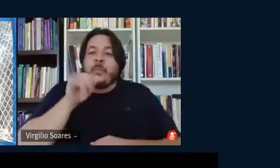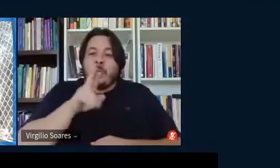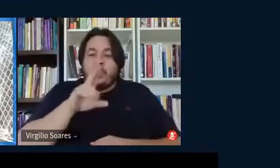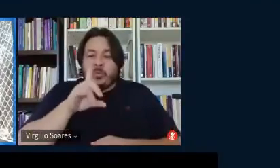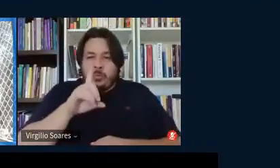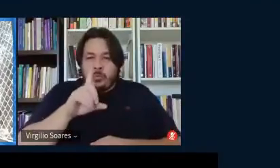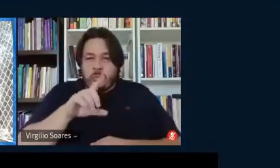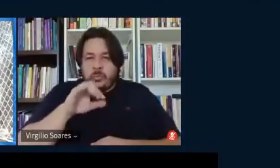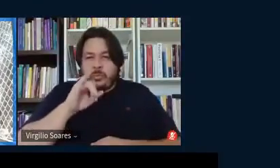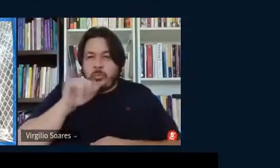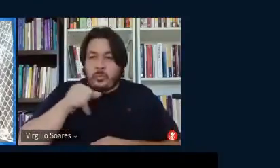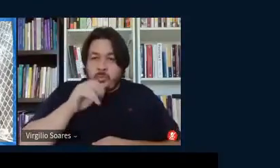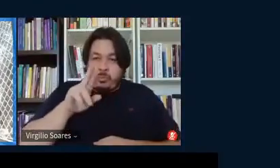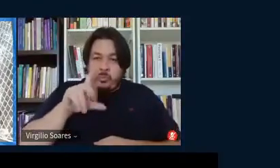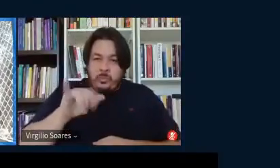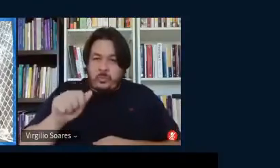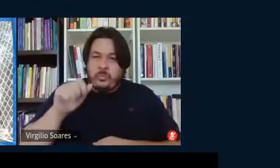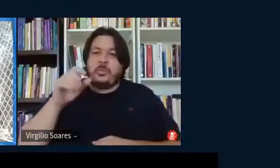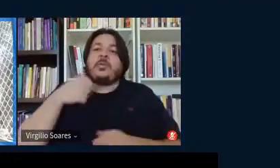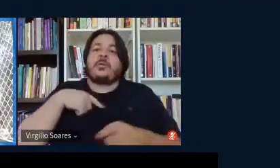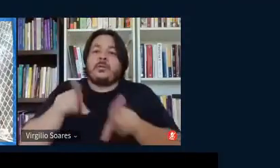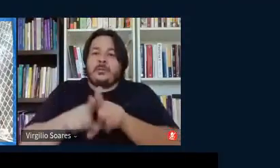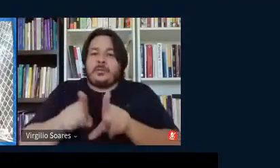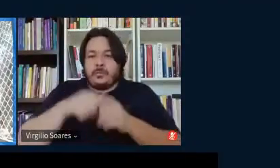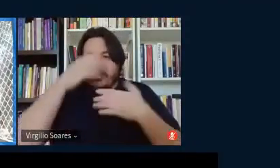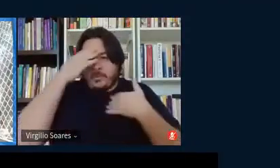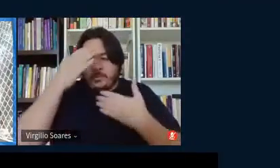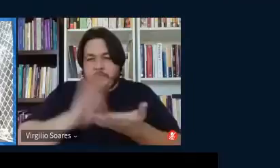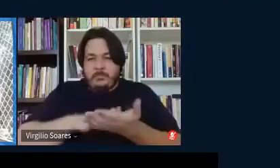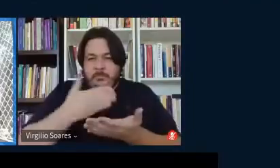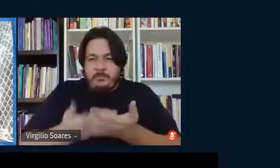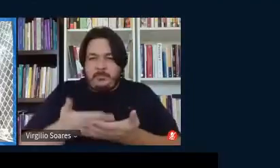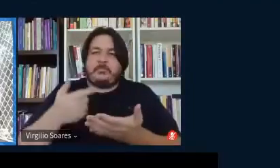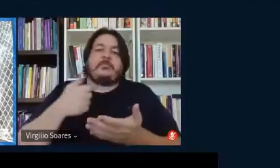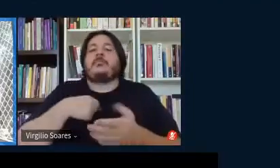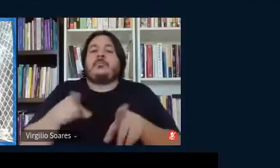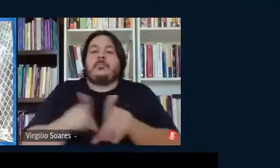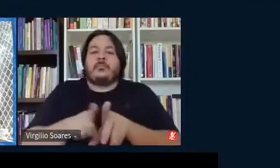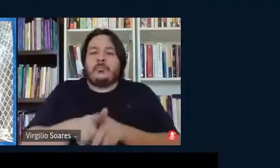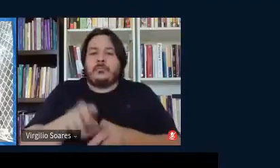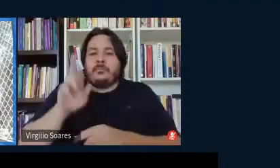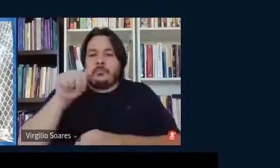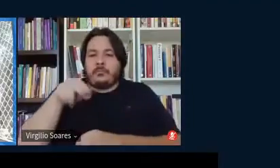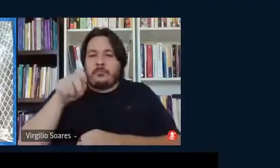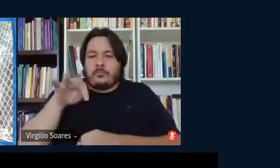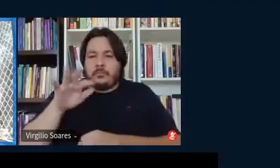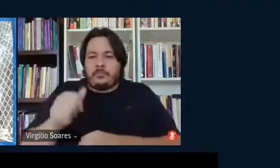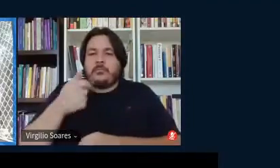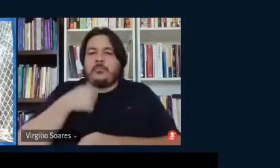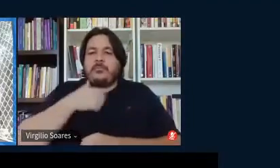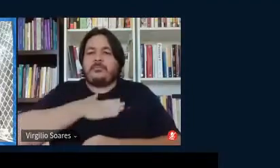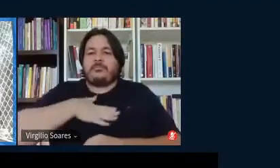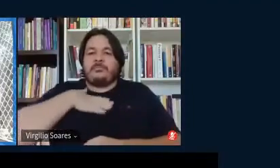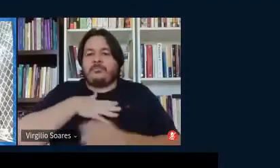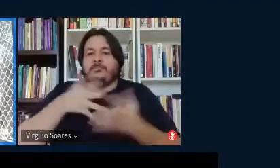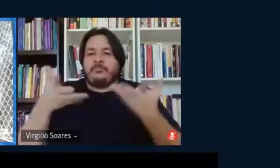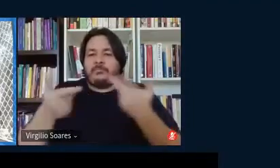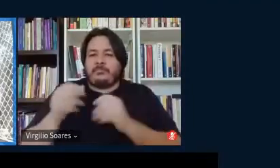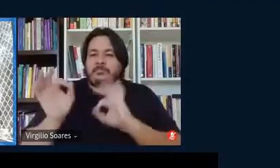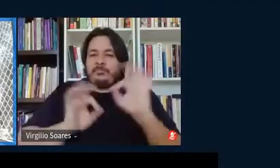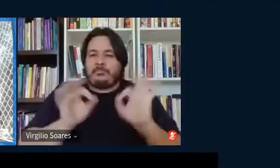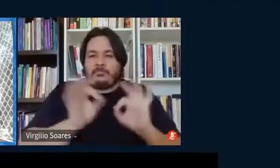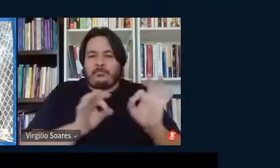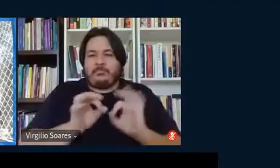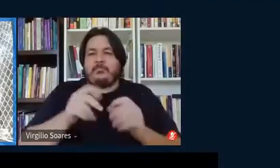a presença dela, a presença do nosso tradutor de Libras, a presença de Renata e a muito amável condução de tudo do professor